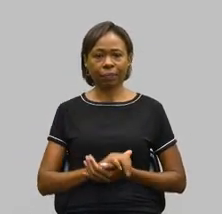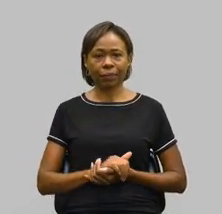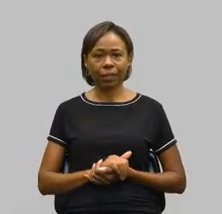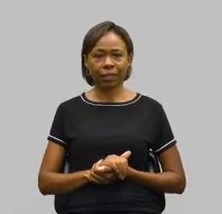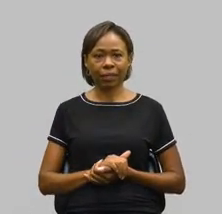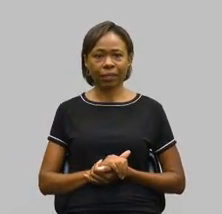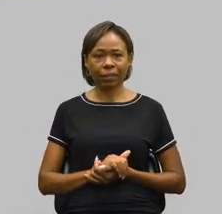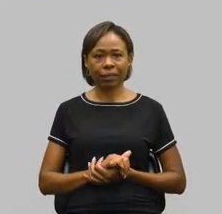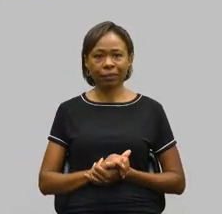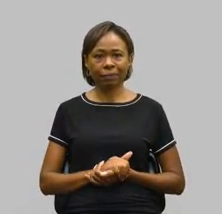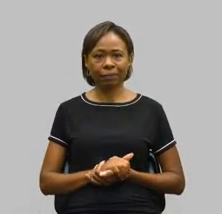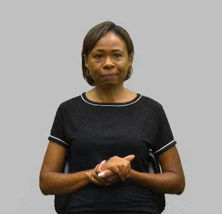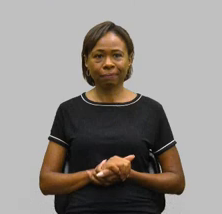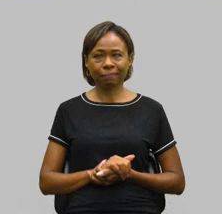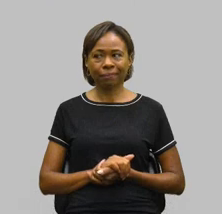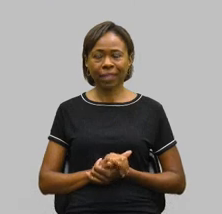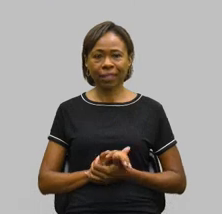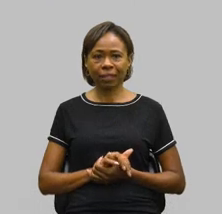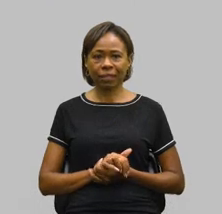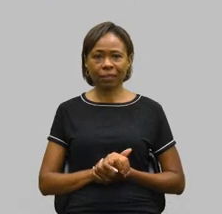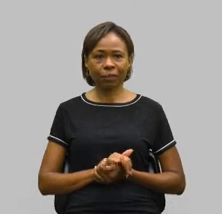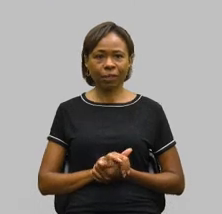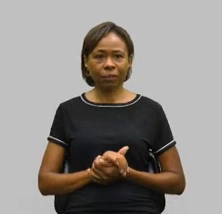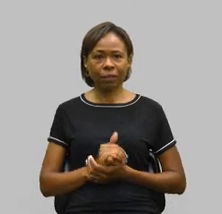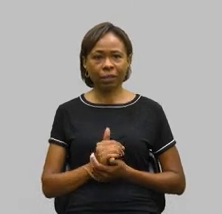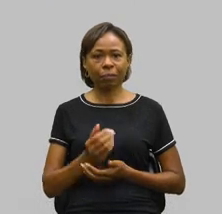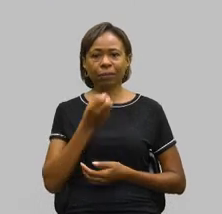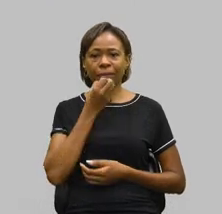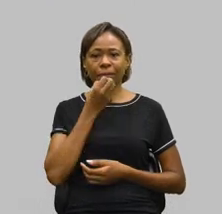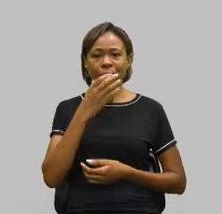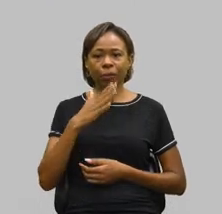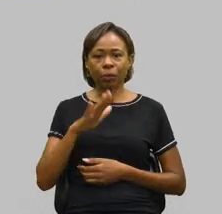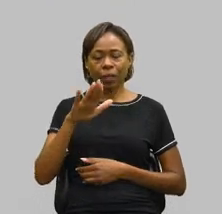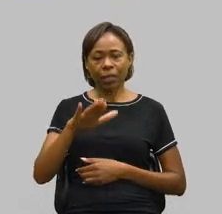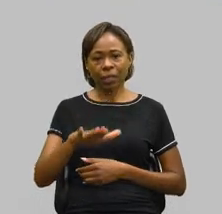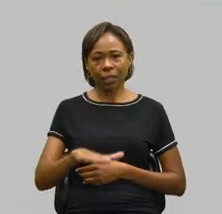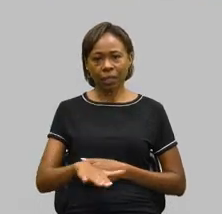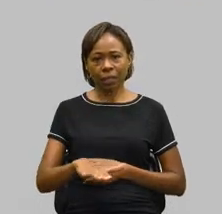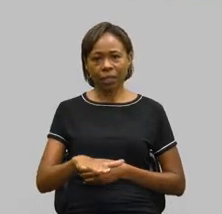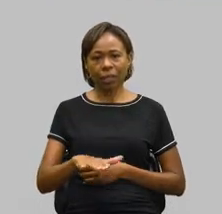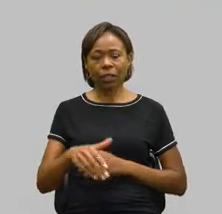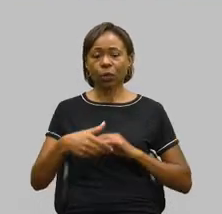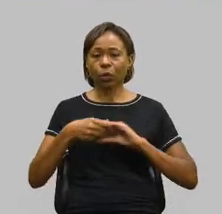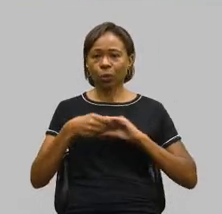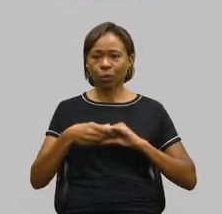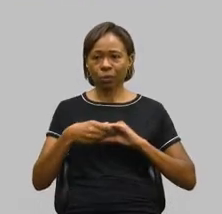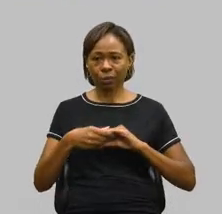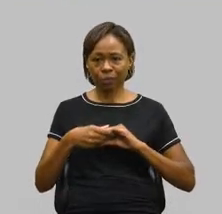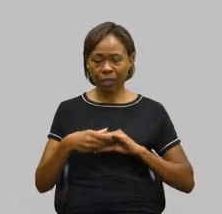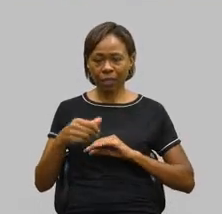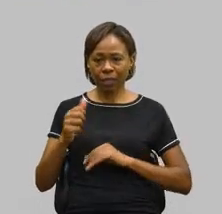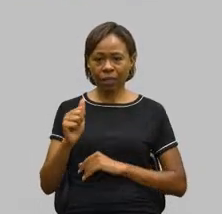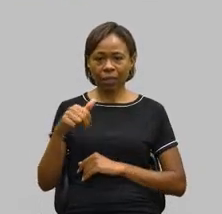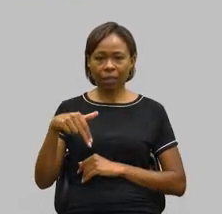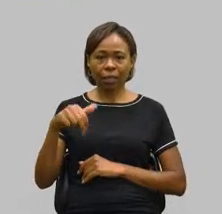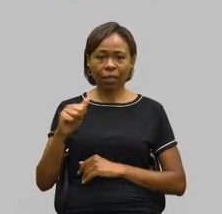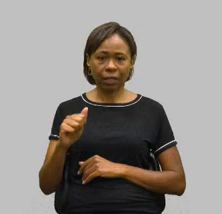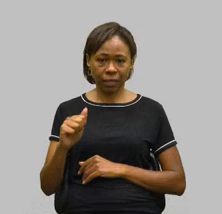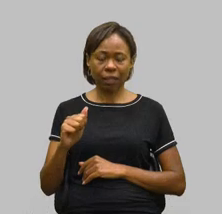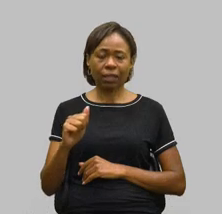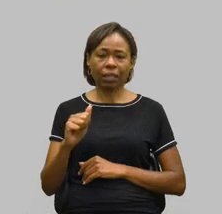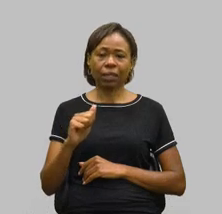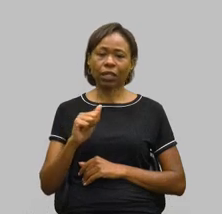Evaristo Boa tarde cumprimento a nossa presidenta Ana Paula cumprimento os